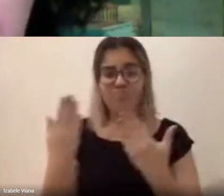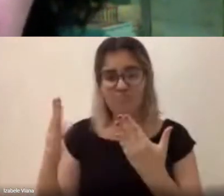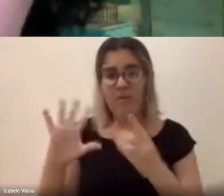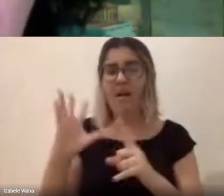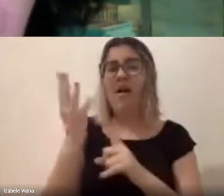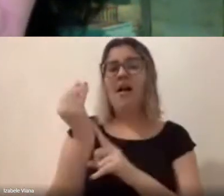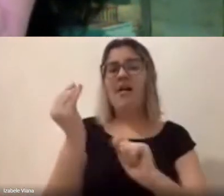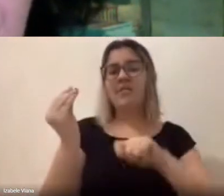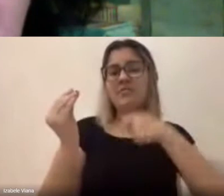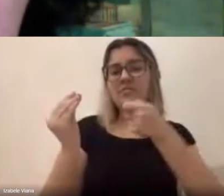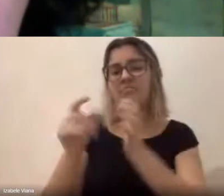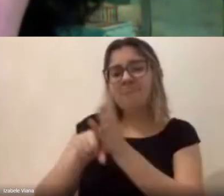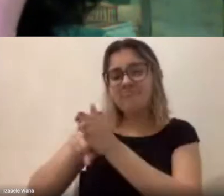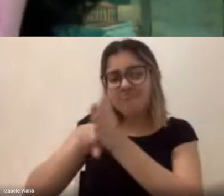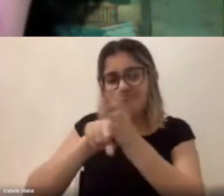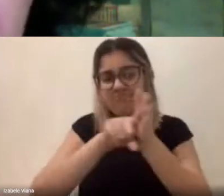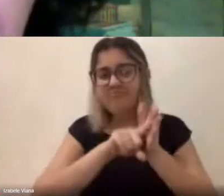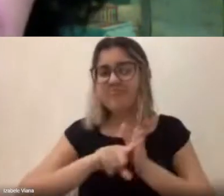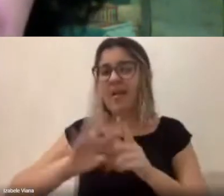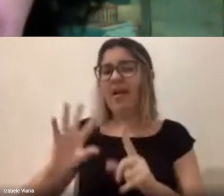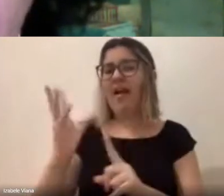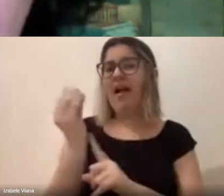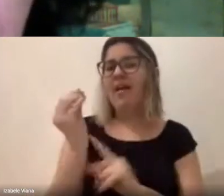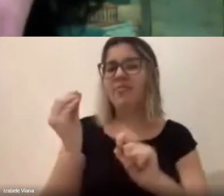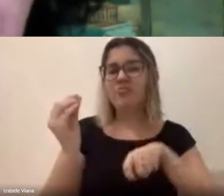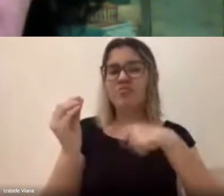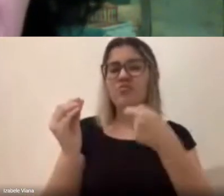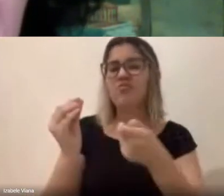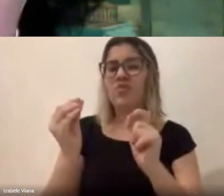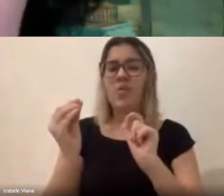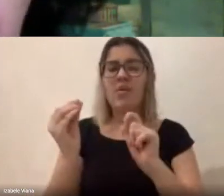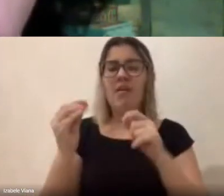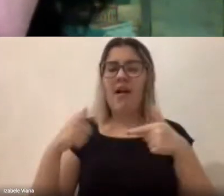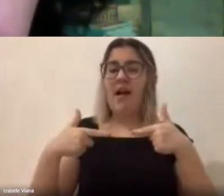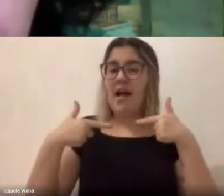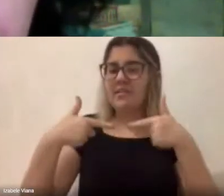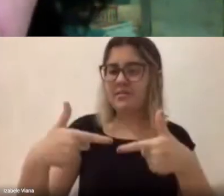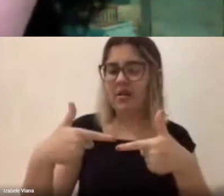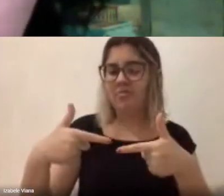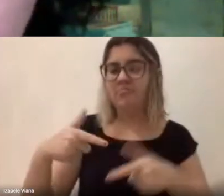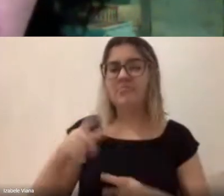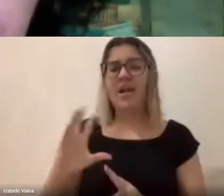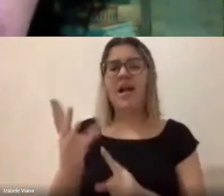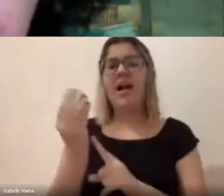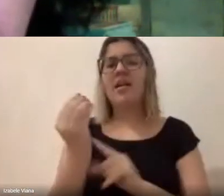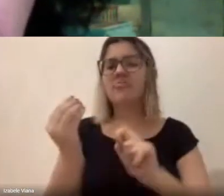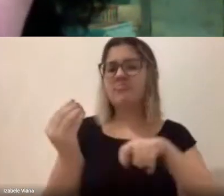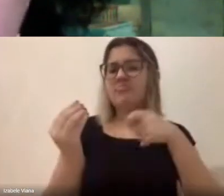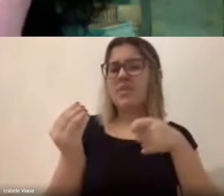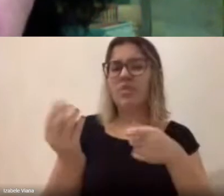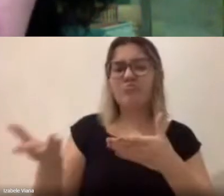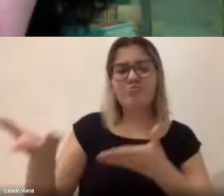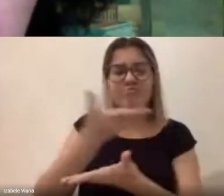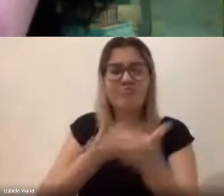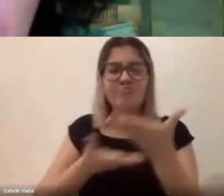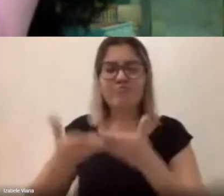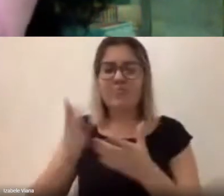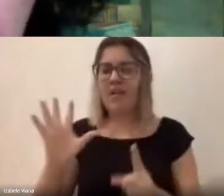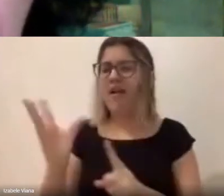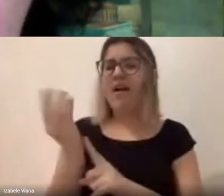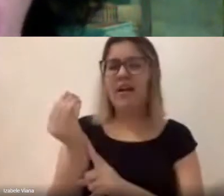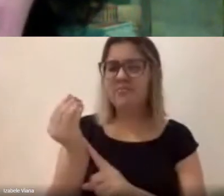investigação. Arte é ação. Arte é troca. Arte é